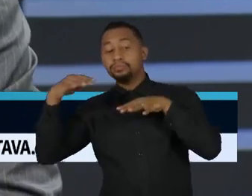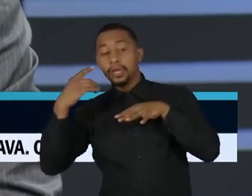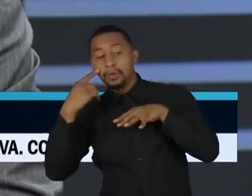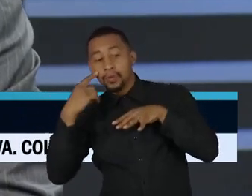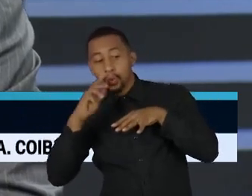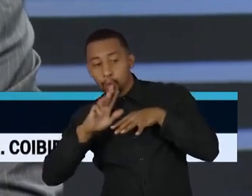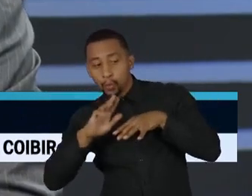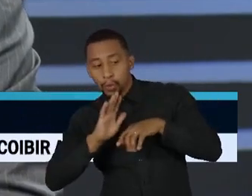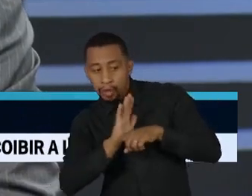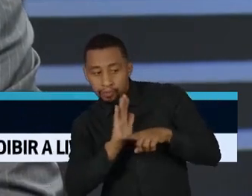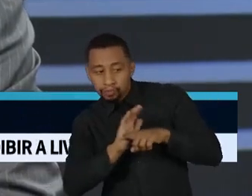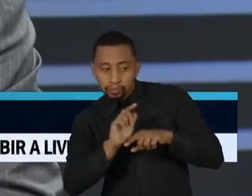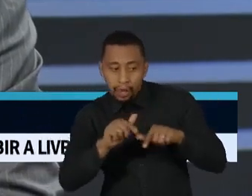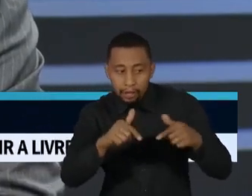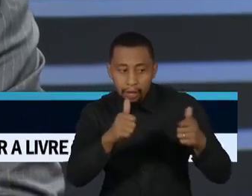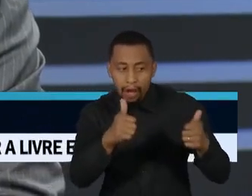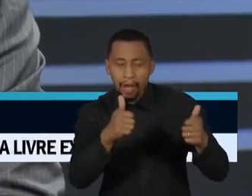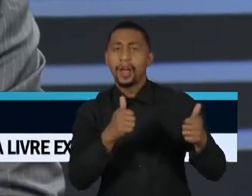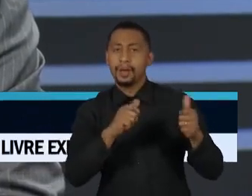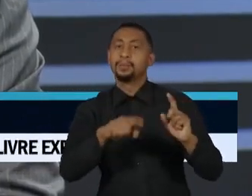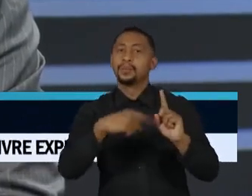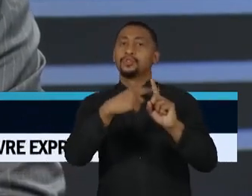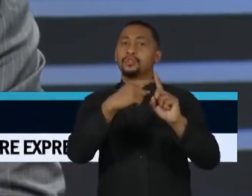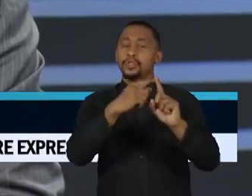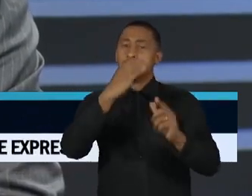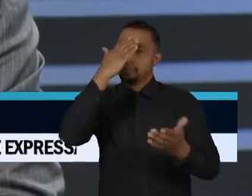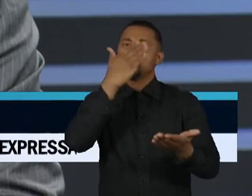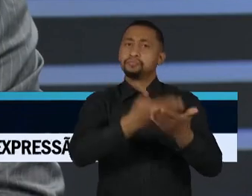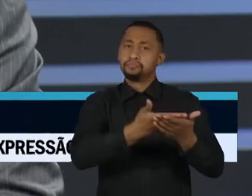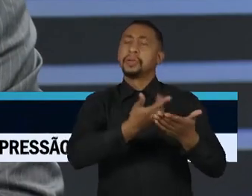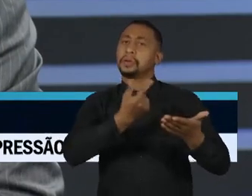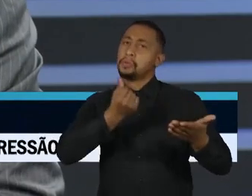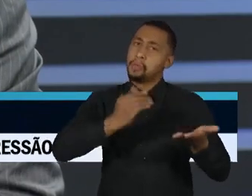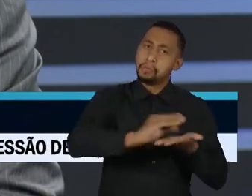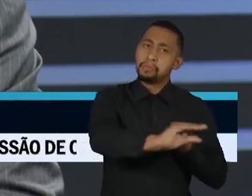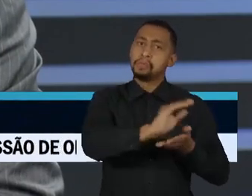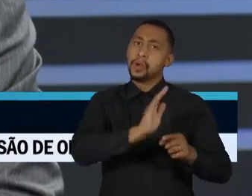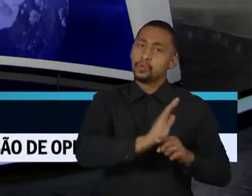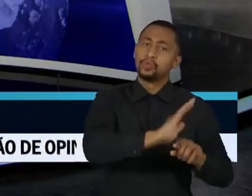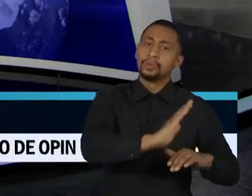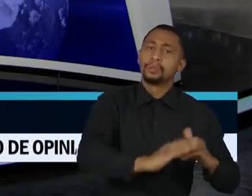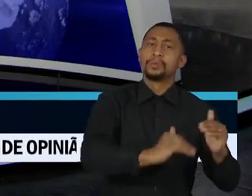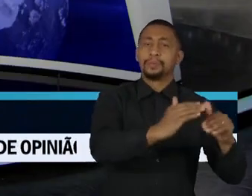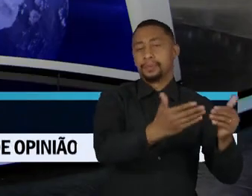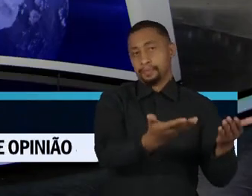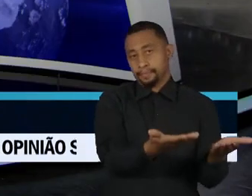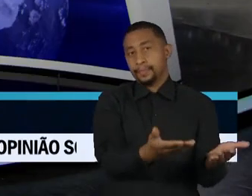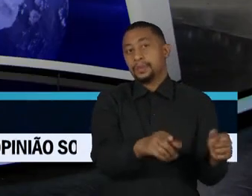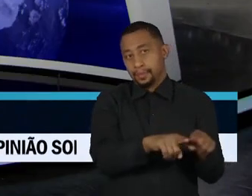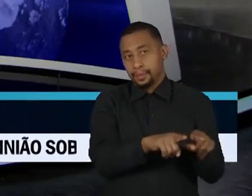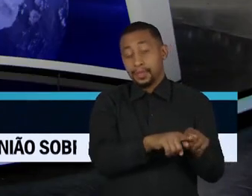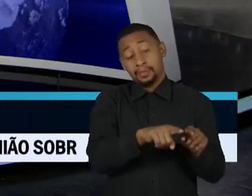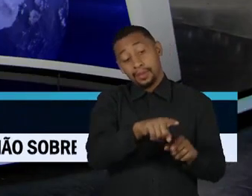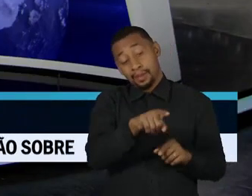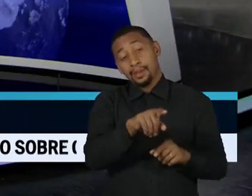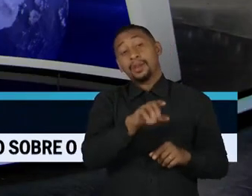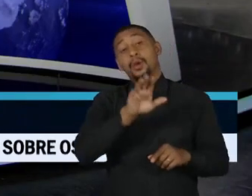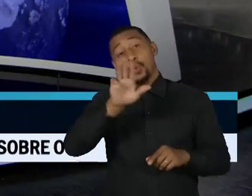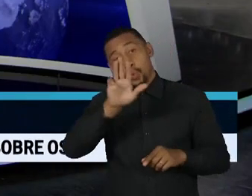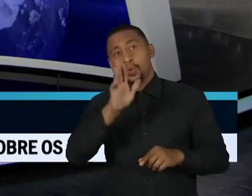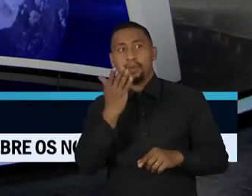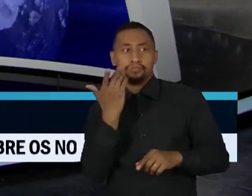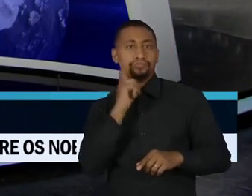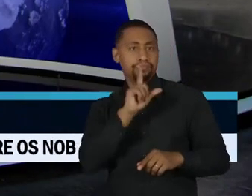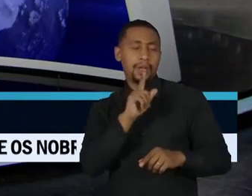para frente e viver um ciclo bastante positivo, além de se ele conseguir uma coordenação política mais